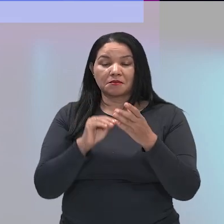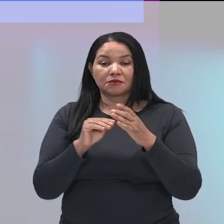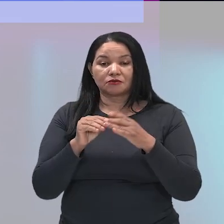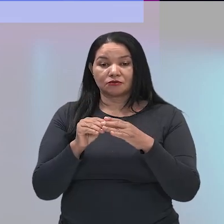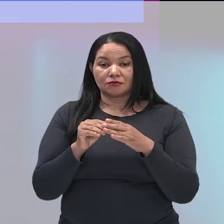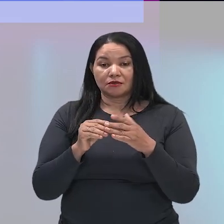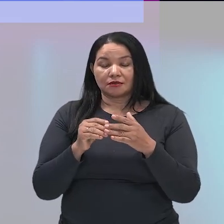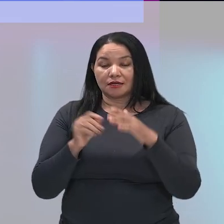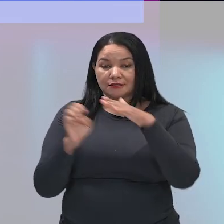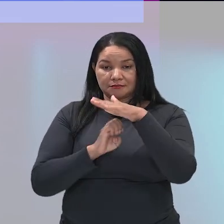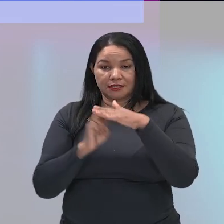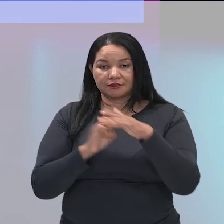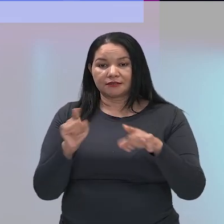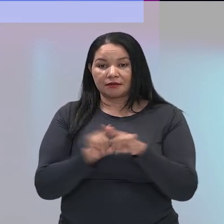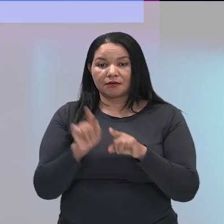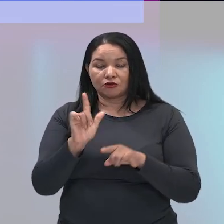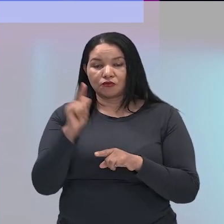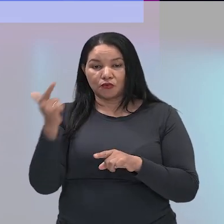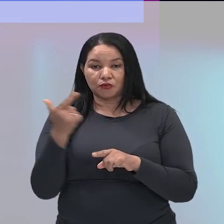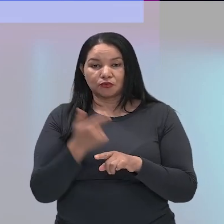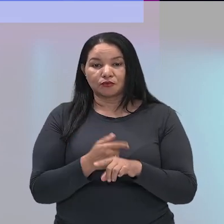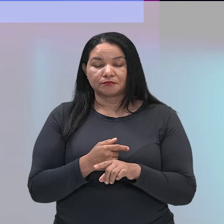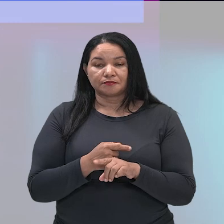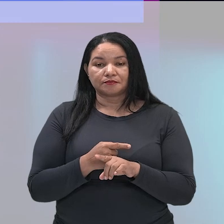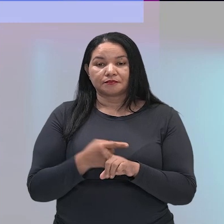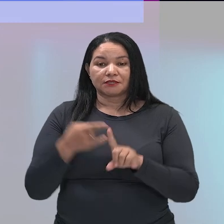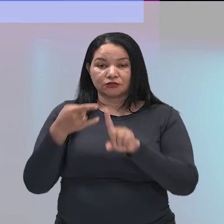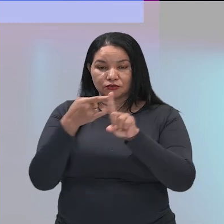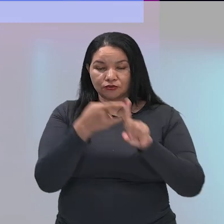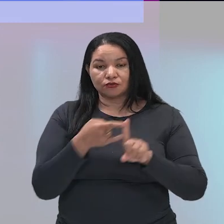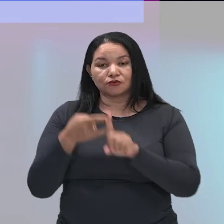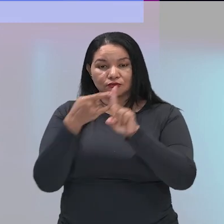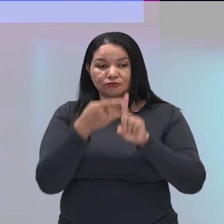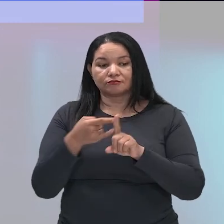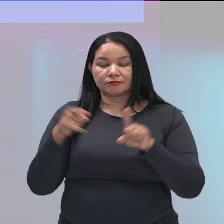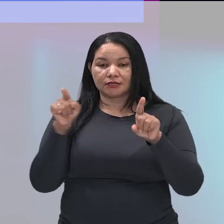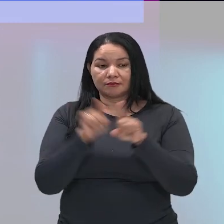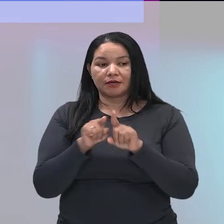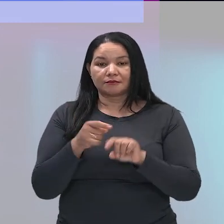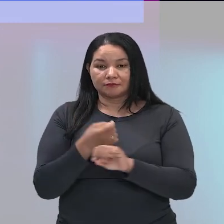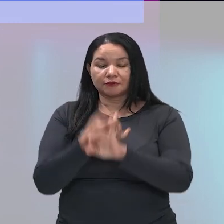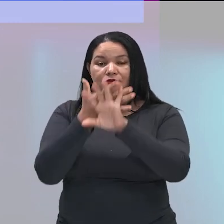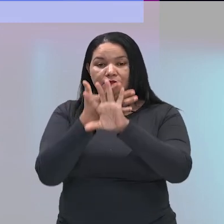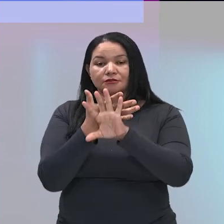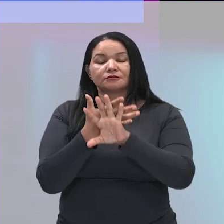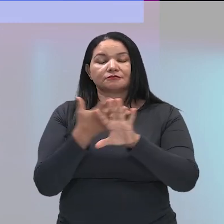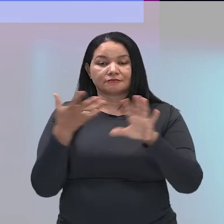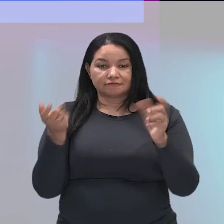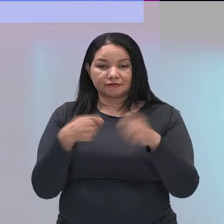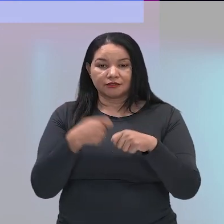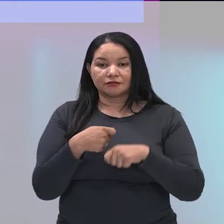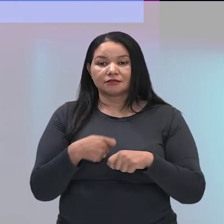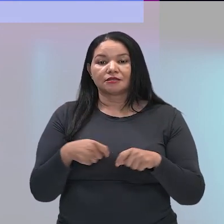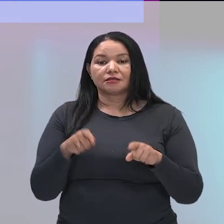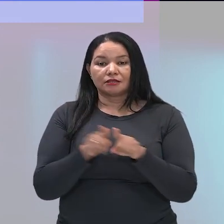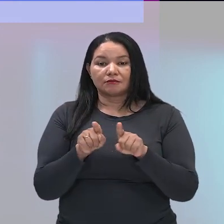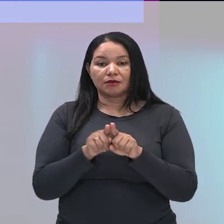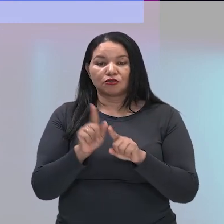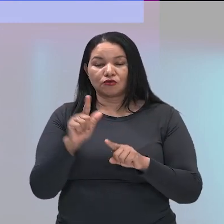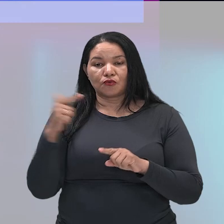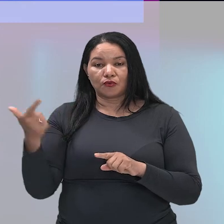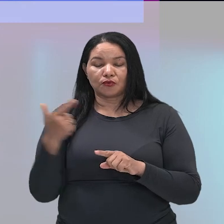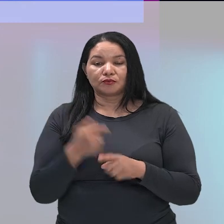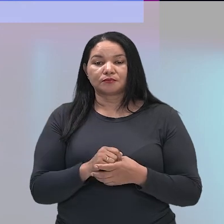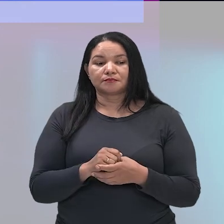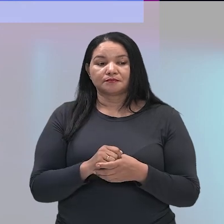Continuando, e aí nós temos o Zoom, que pode ser feito teleconferências e etc. Nós temos a Microsoft também, né,